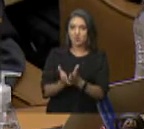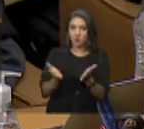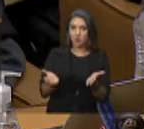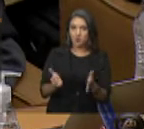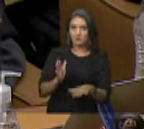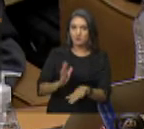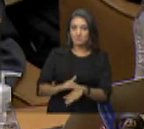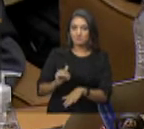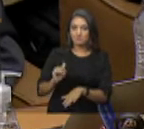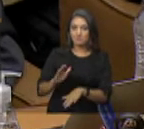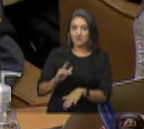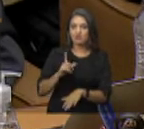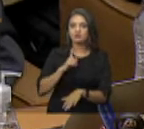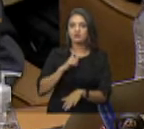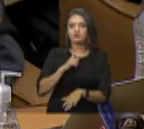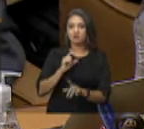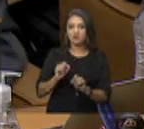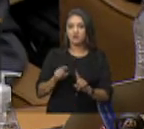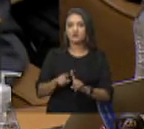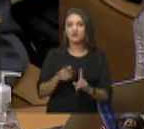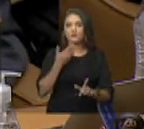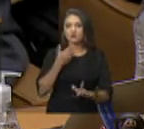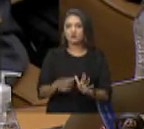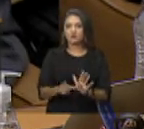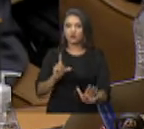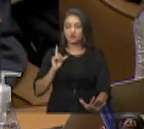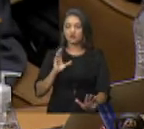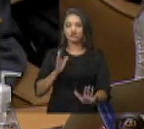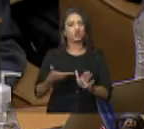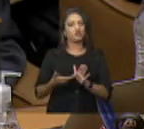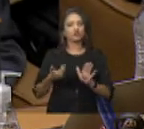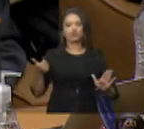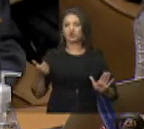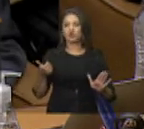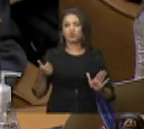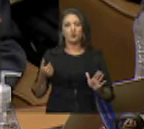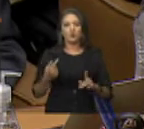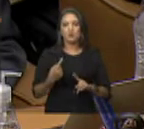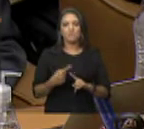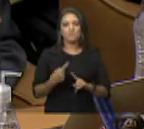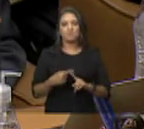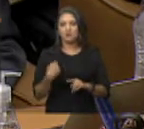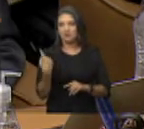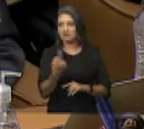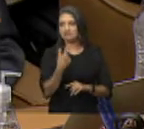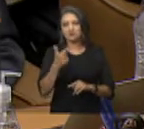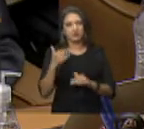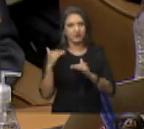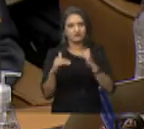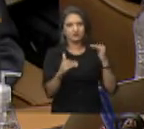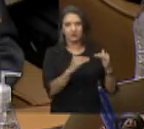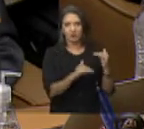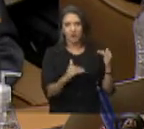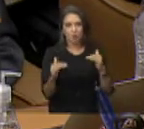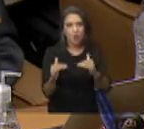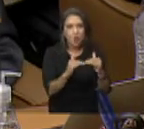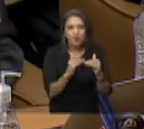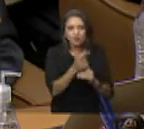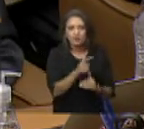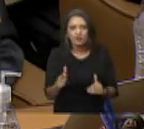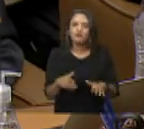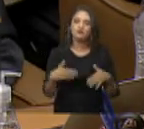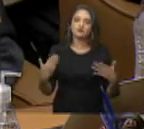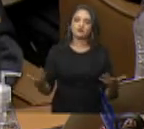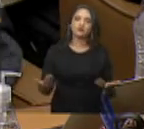e prévio requerimento nós retiramos porque não havia consenso com relação a esse ponto portanto as